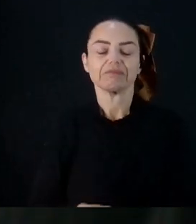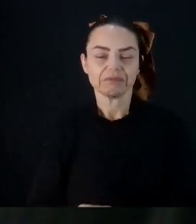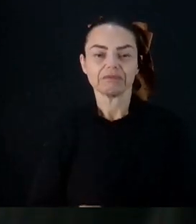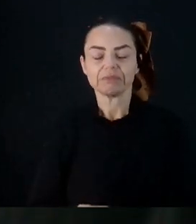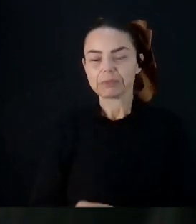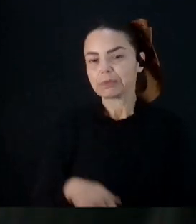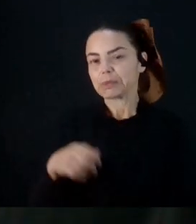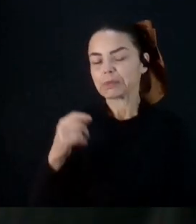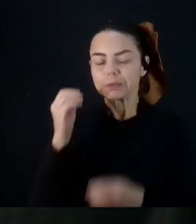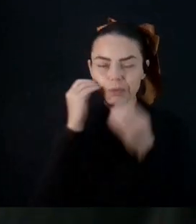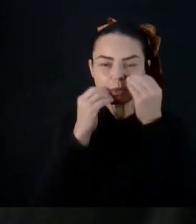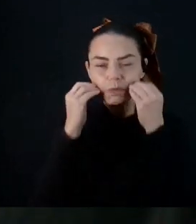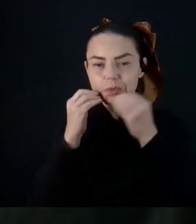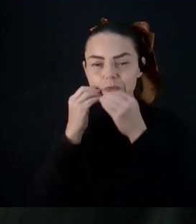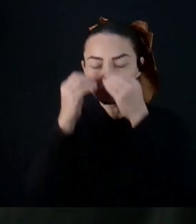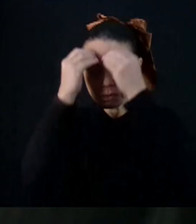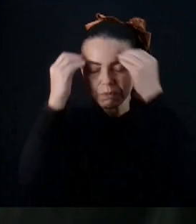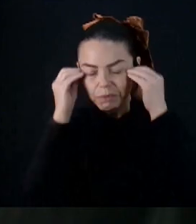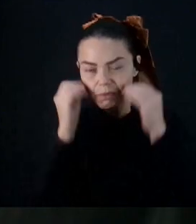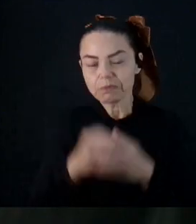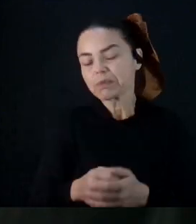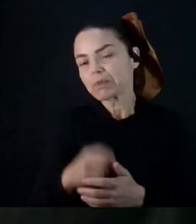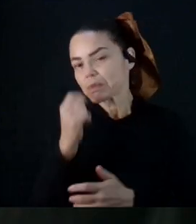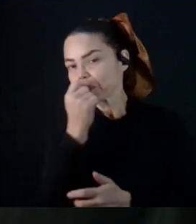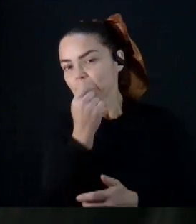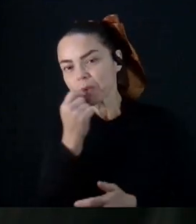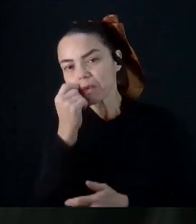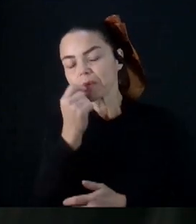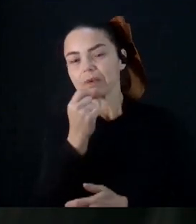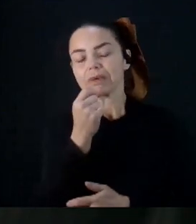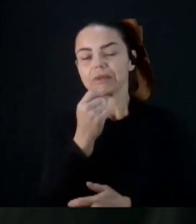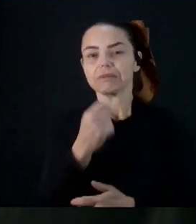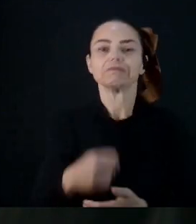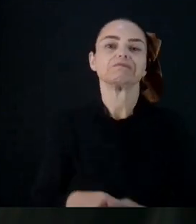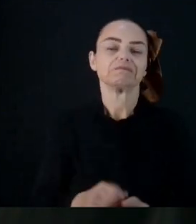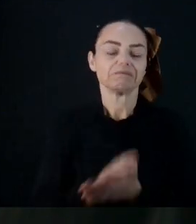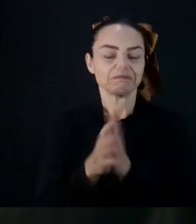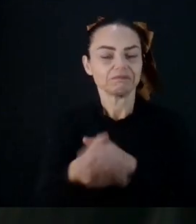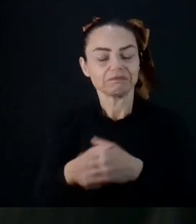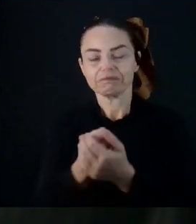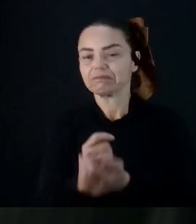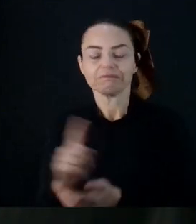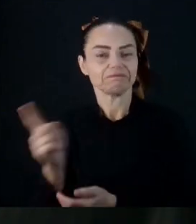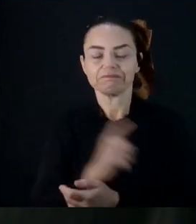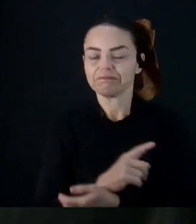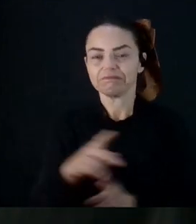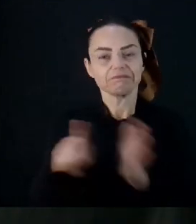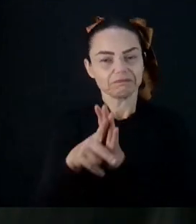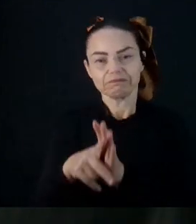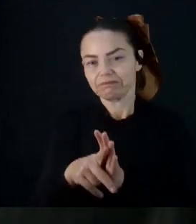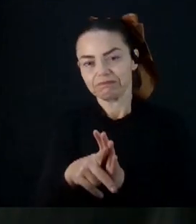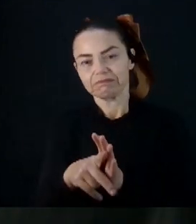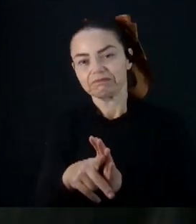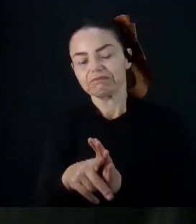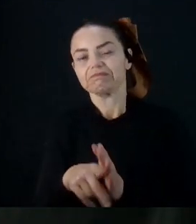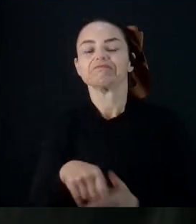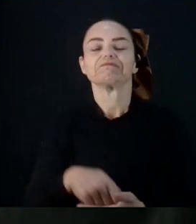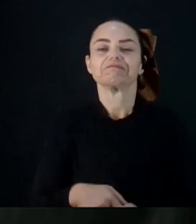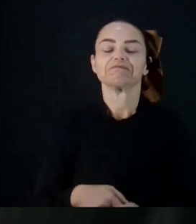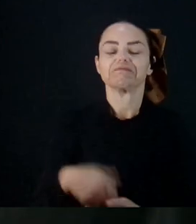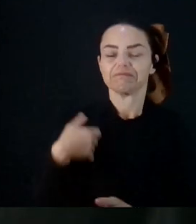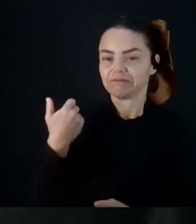produtos, né, de skincare, de produtos cosméticos que não são apropriados para essa faixa etária.